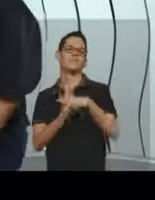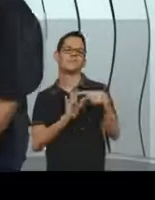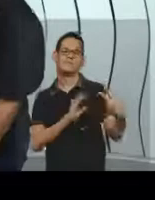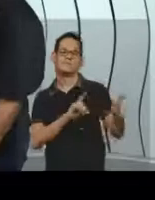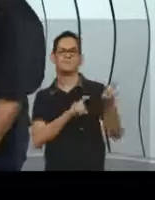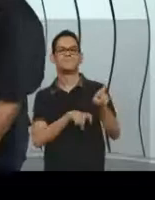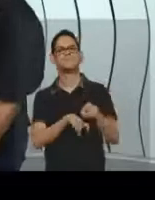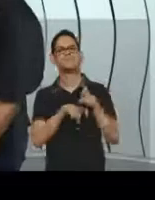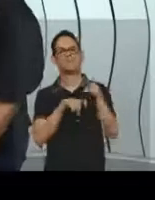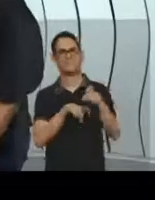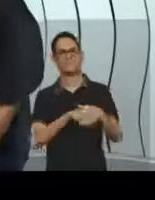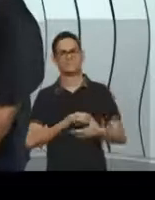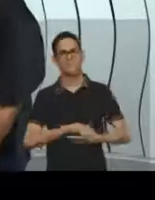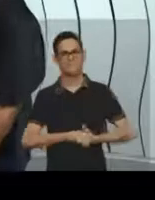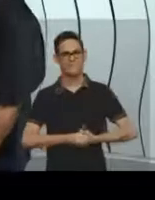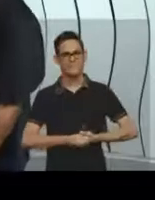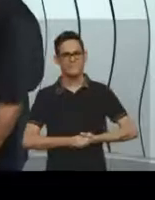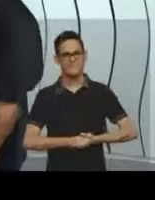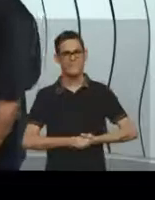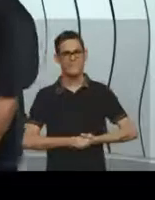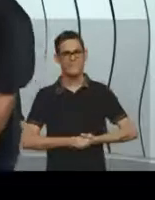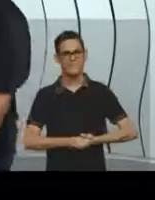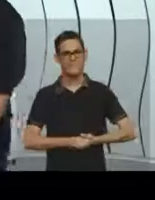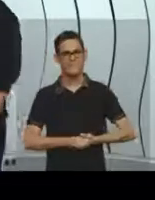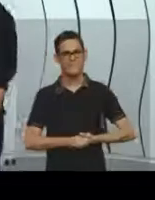ok?